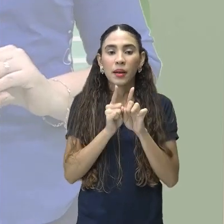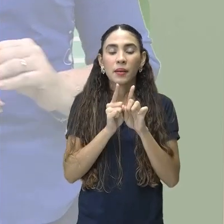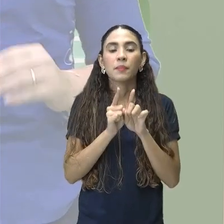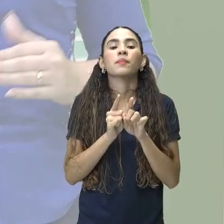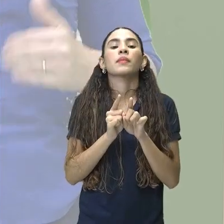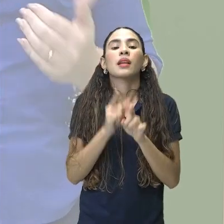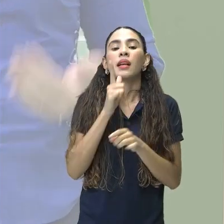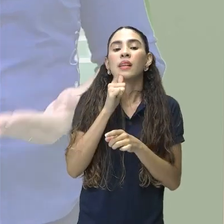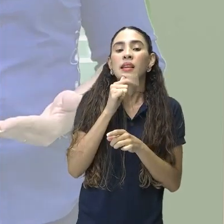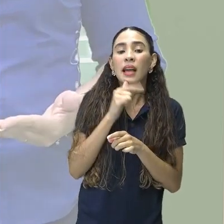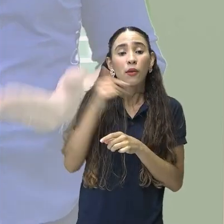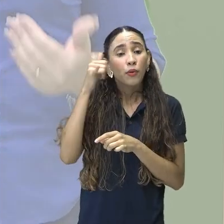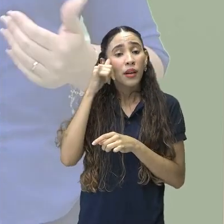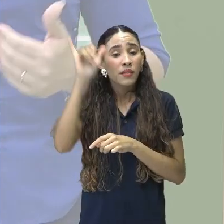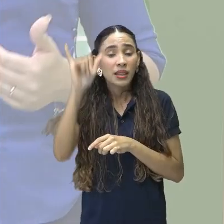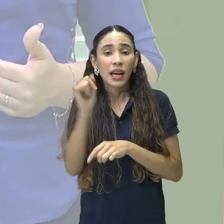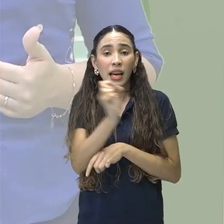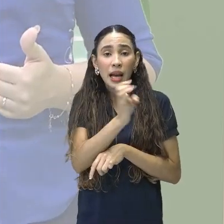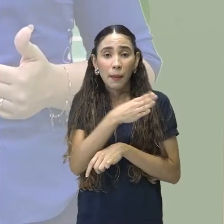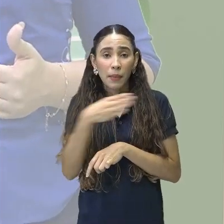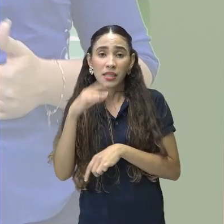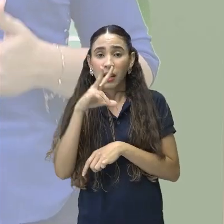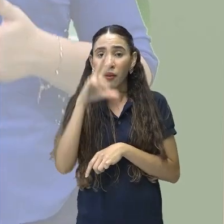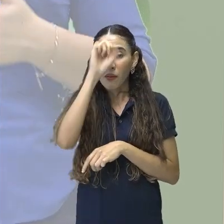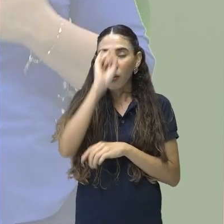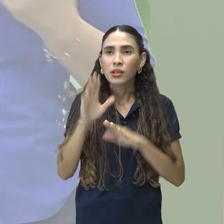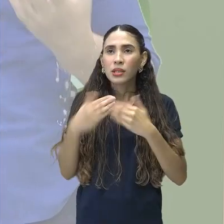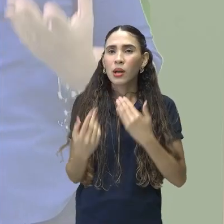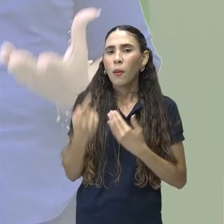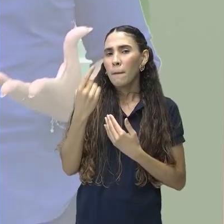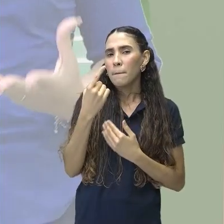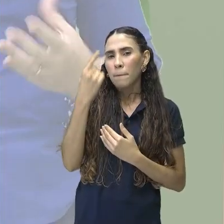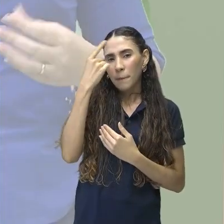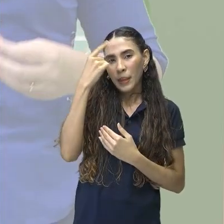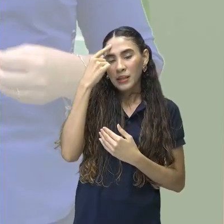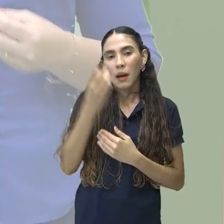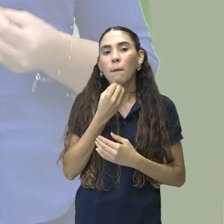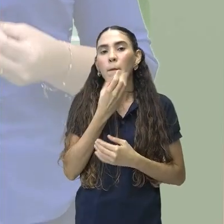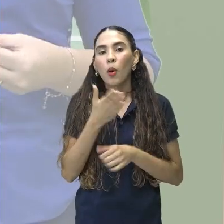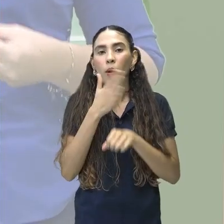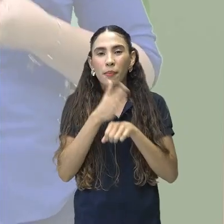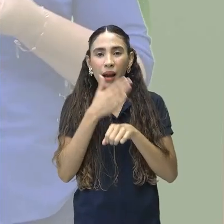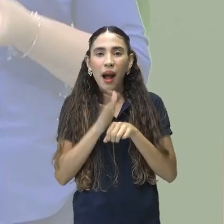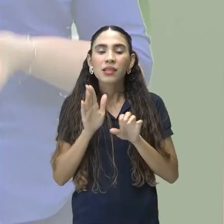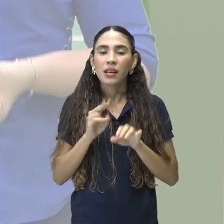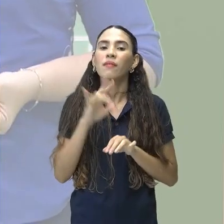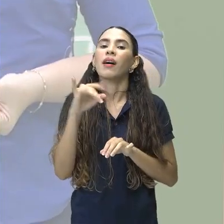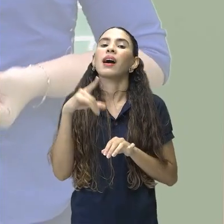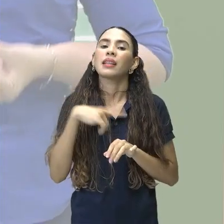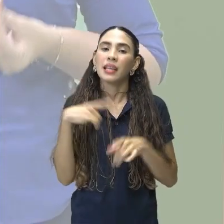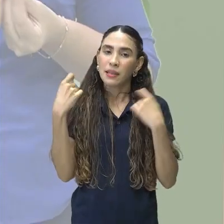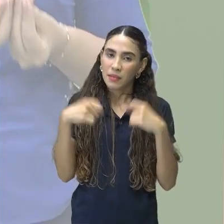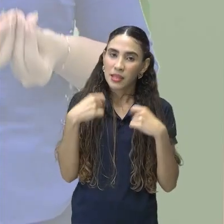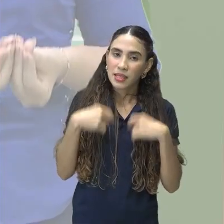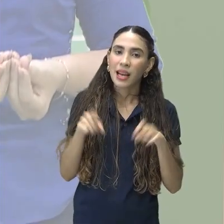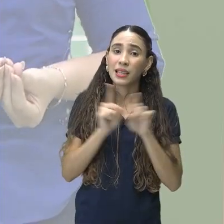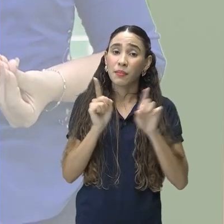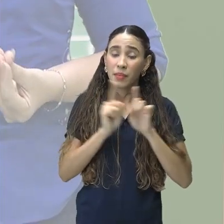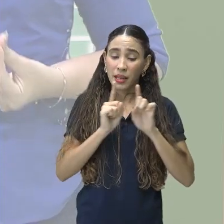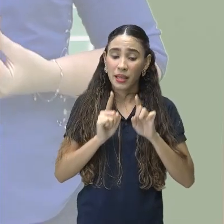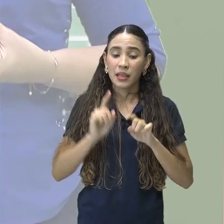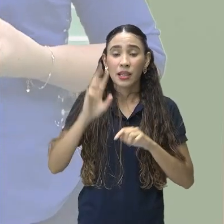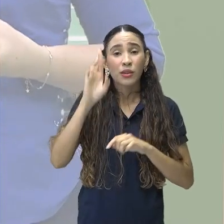a pesca intensiva. Então, quando a gente pensa aí nessas boas práticas, né, claro, vai ter que vir também das